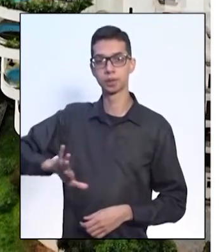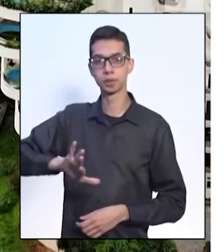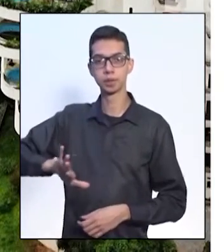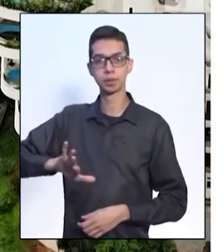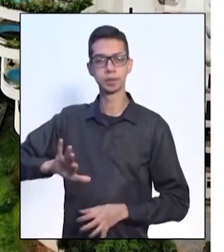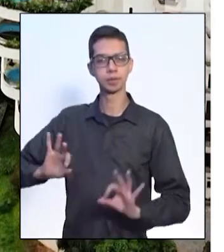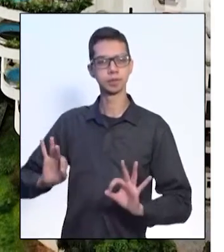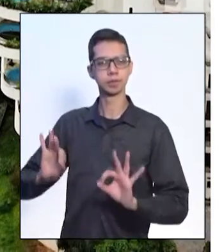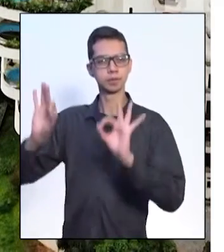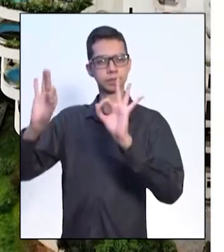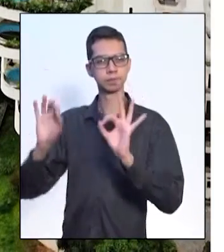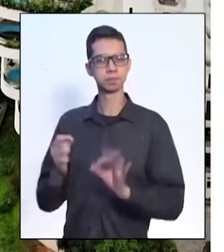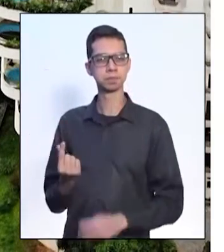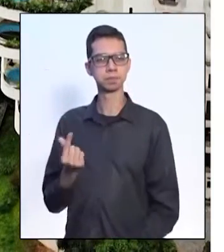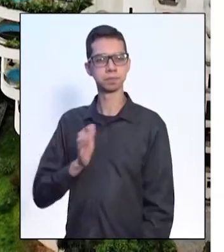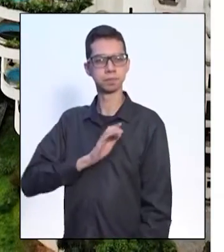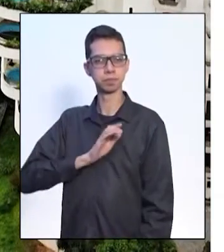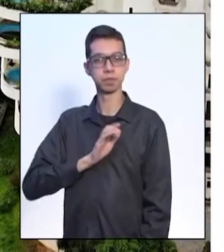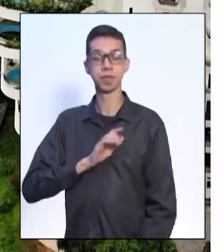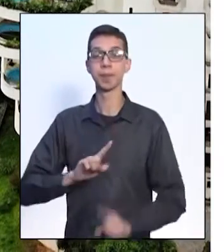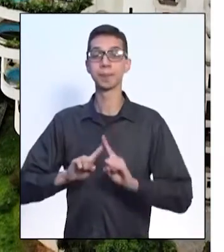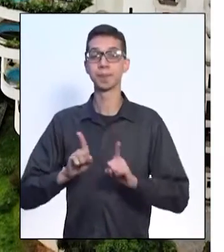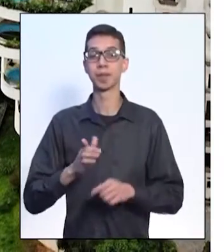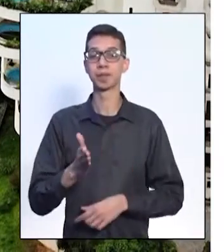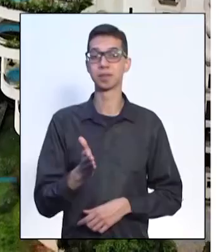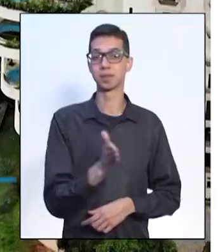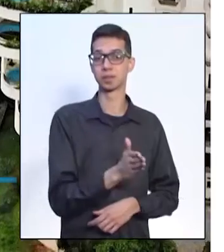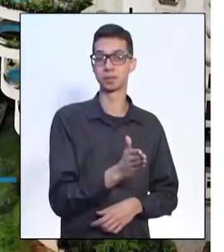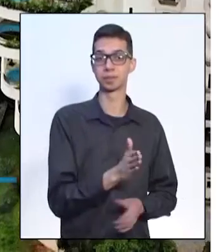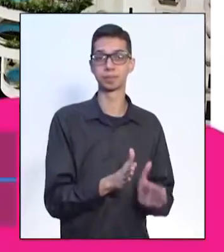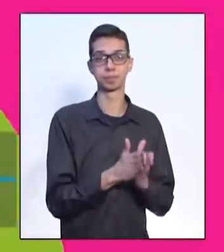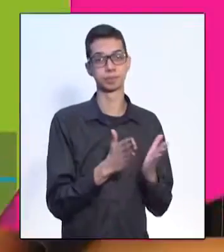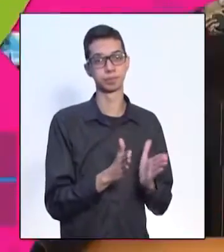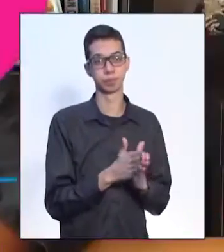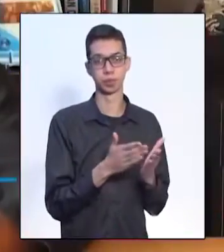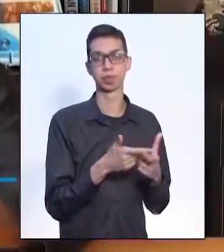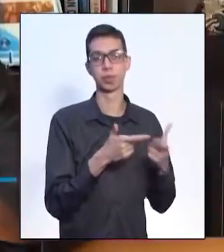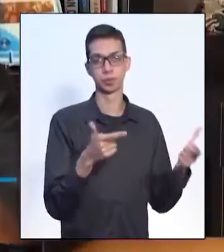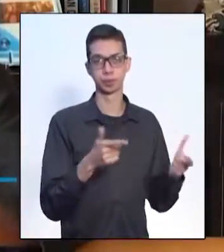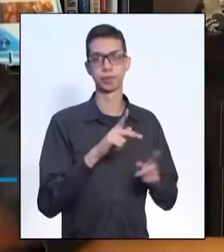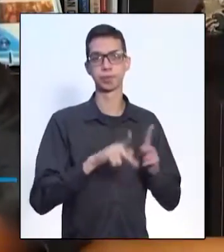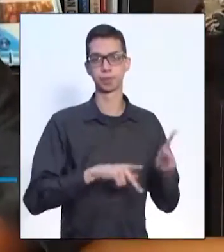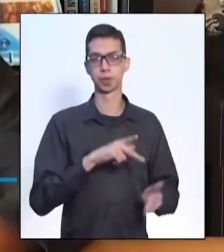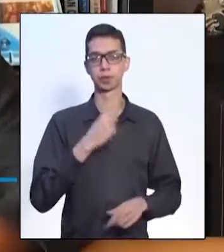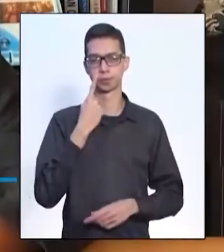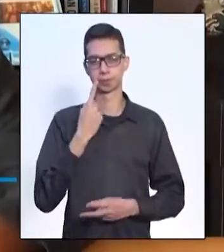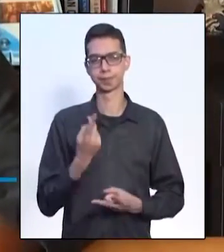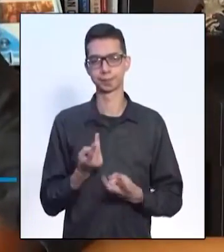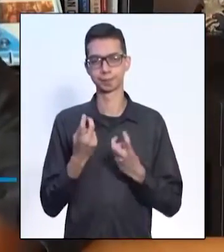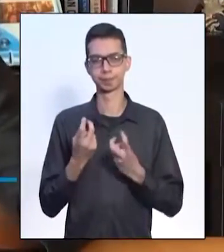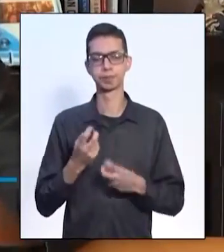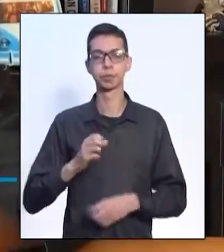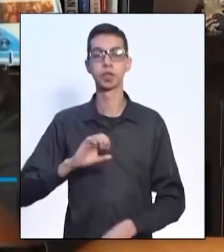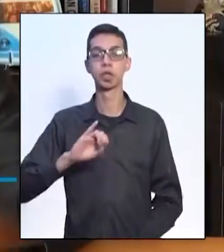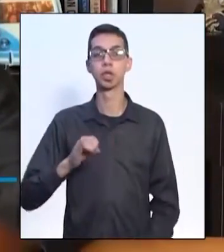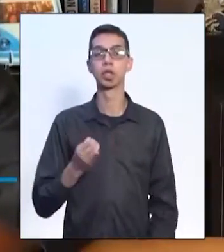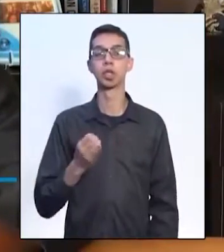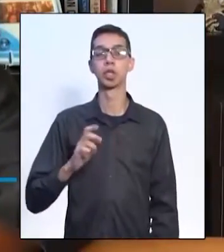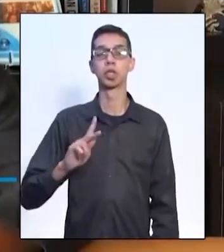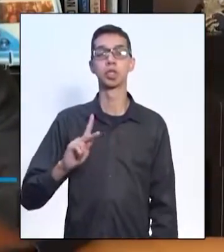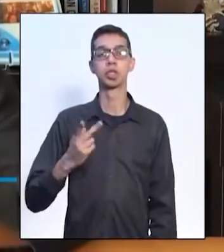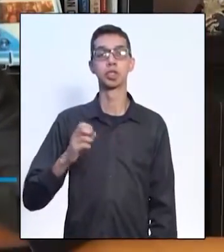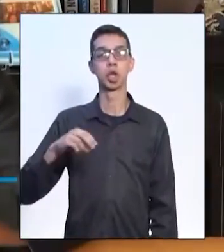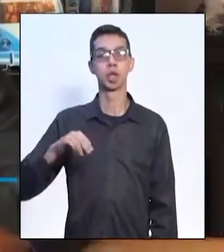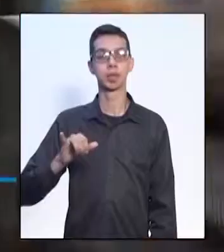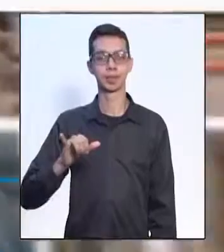mostrada a escassez e a falta desses recursos para parte da população. E o Johnny Miller, que é um fotógrafo